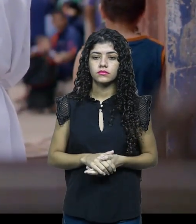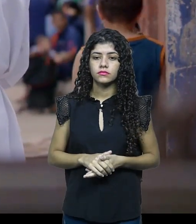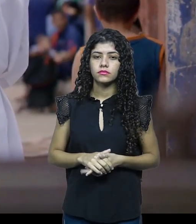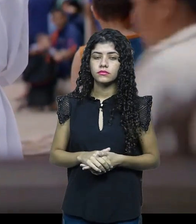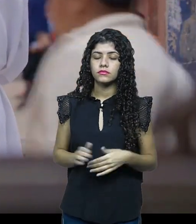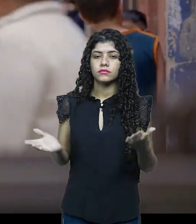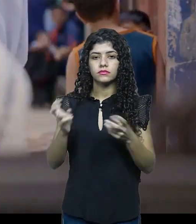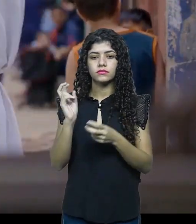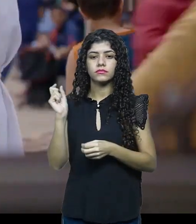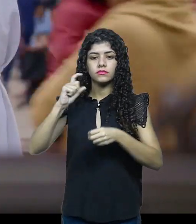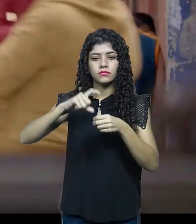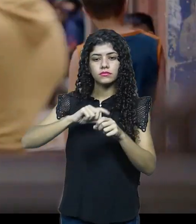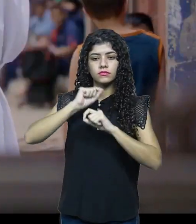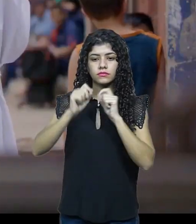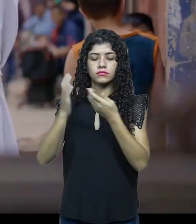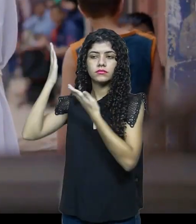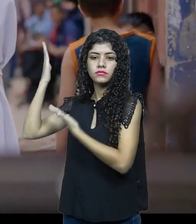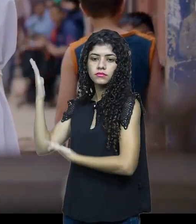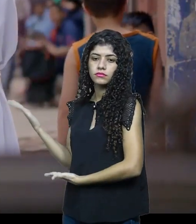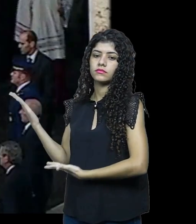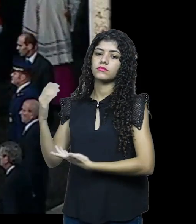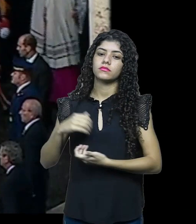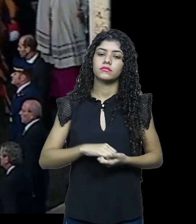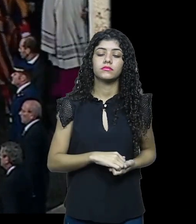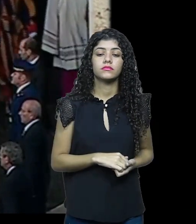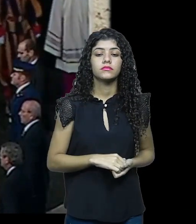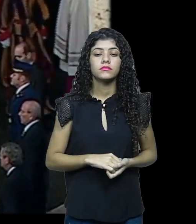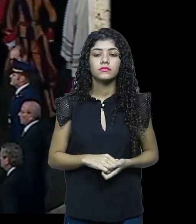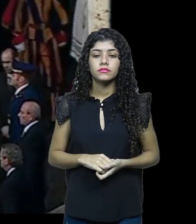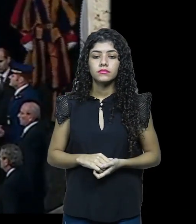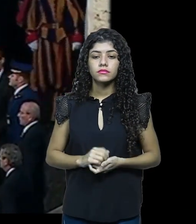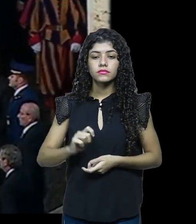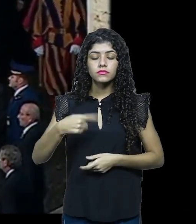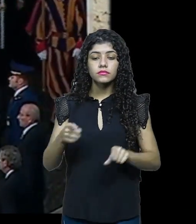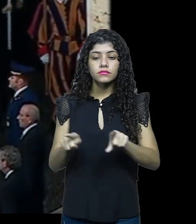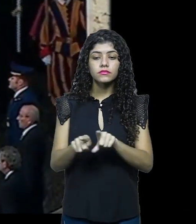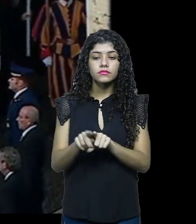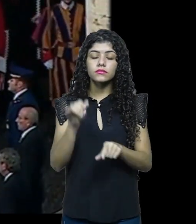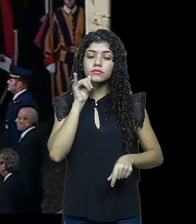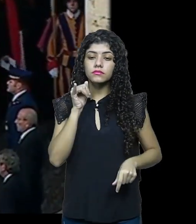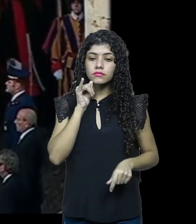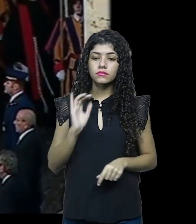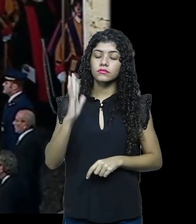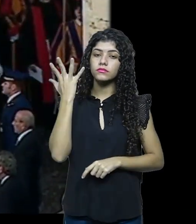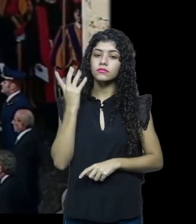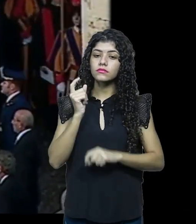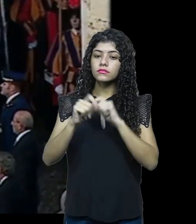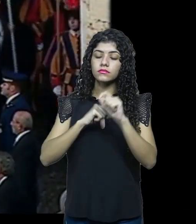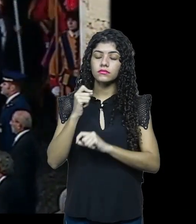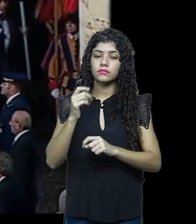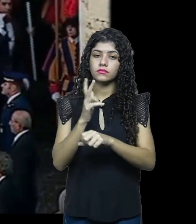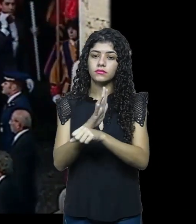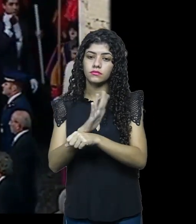rua da América do Sul, cortamos para a visão impressionante do corpo de João Paulo II, etc, etc, etc. Outro exemplo onde